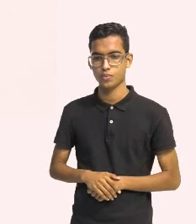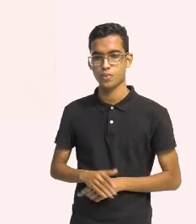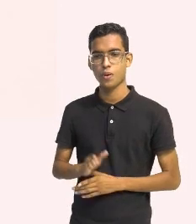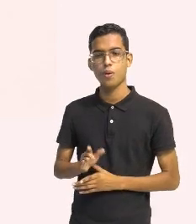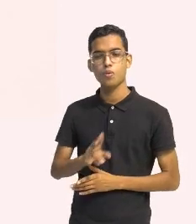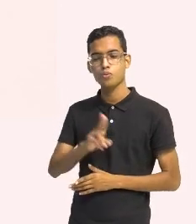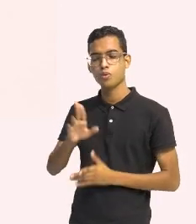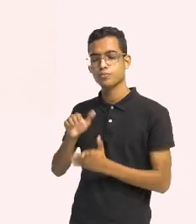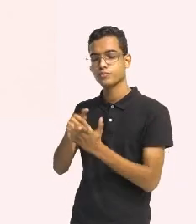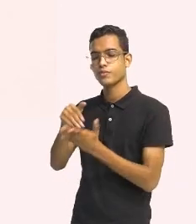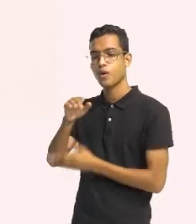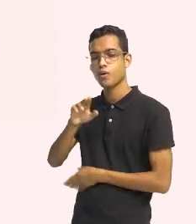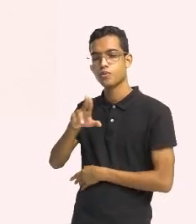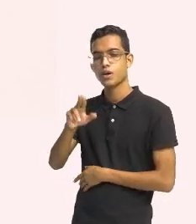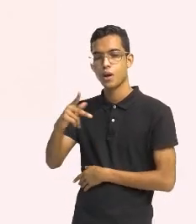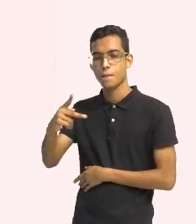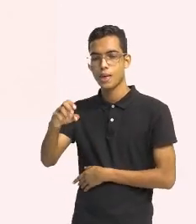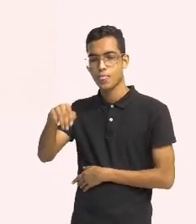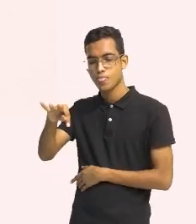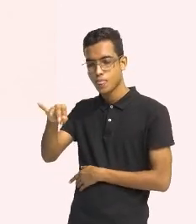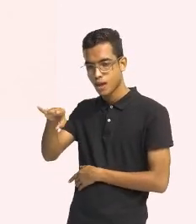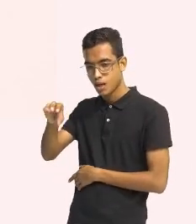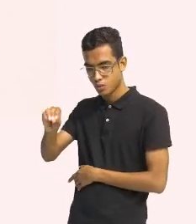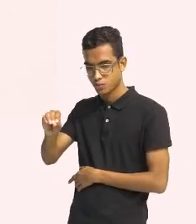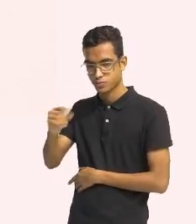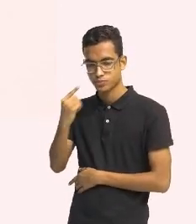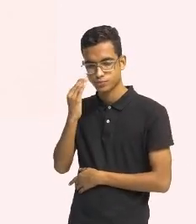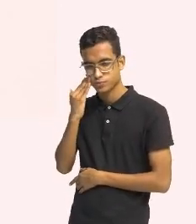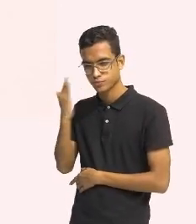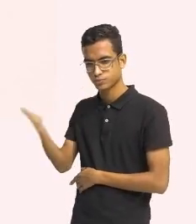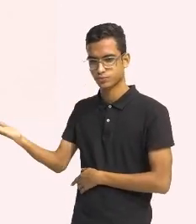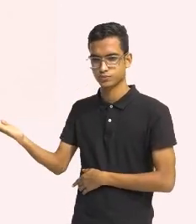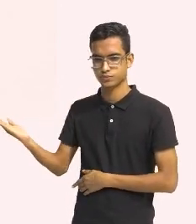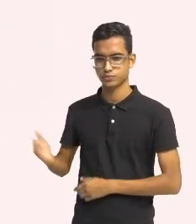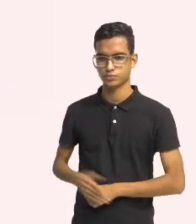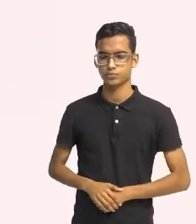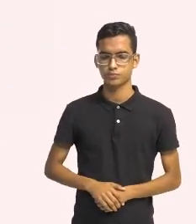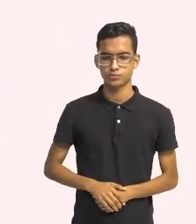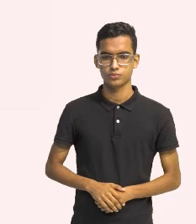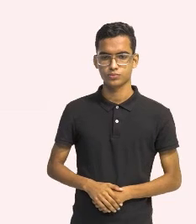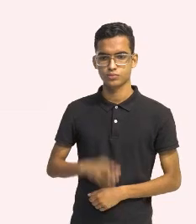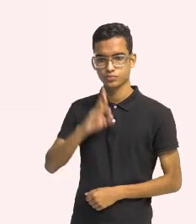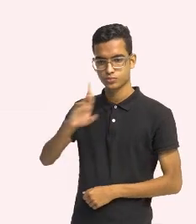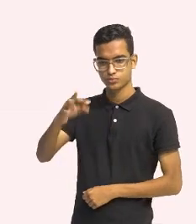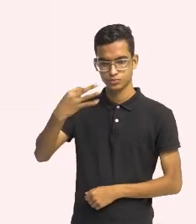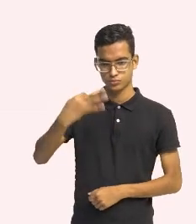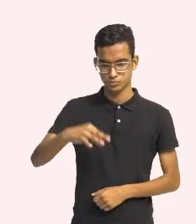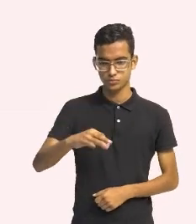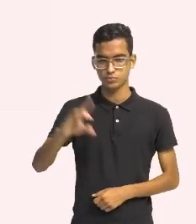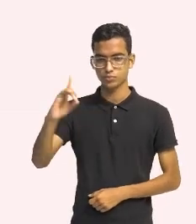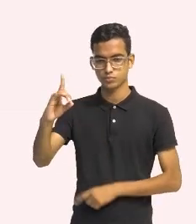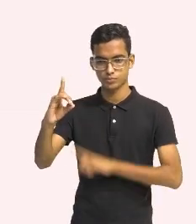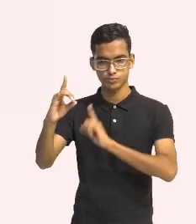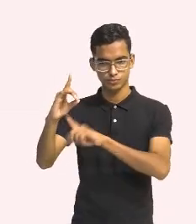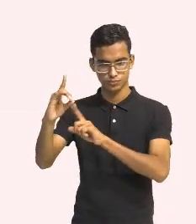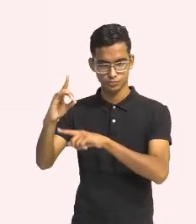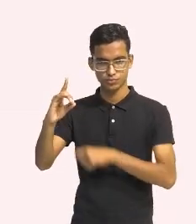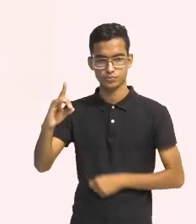5 carbonos, pentano, tá bom? Resposta correta, como a gente já